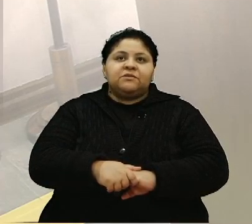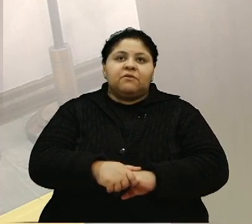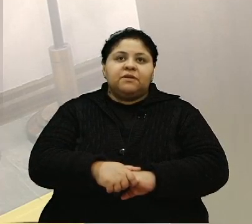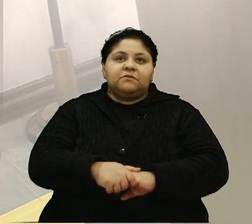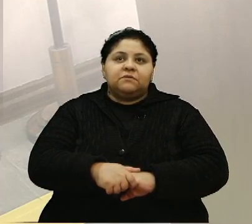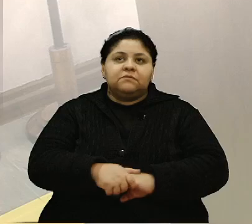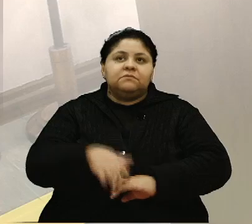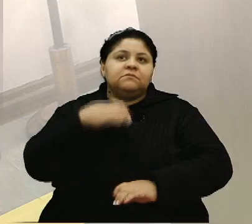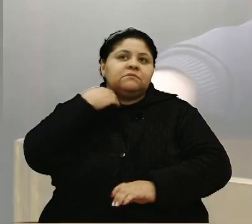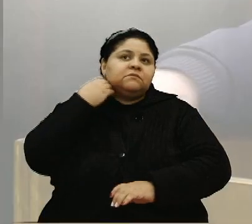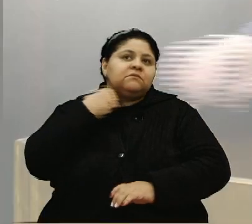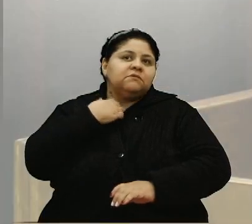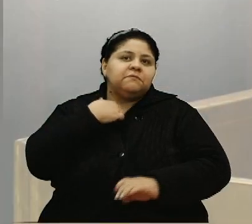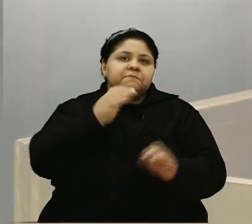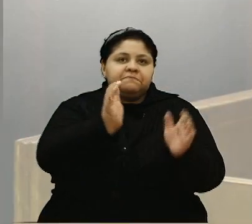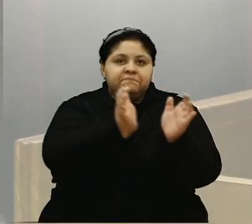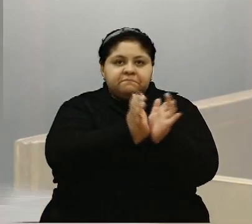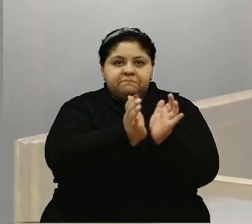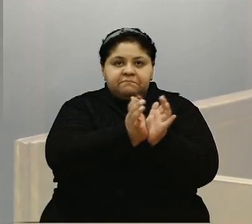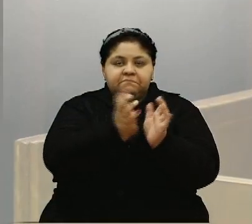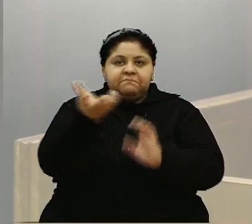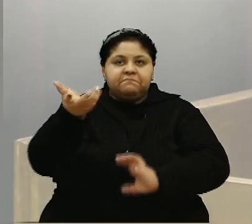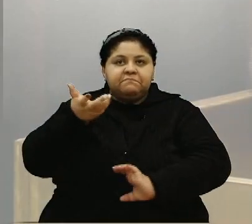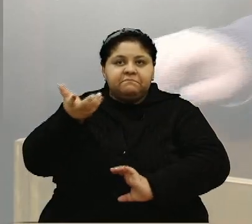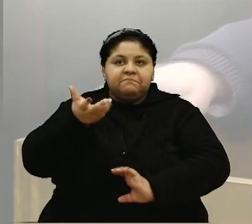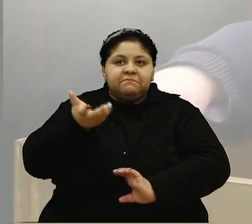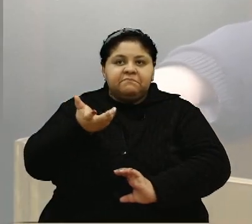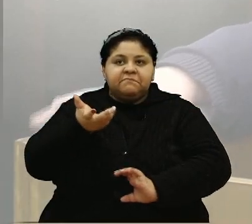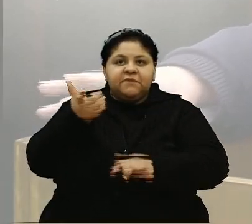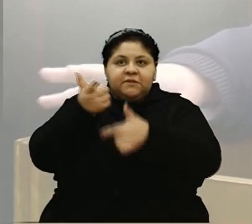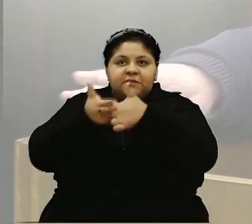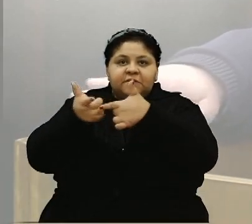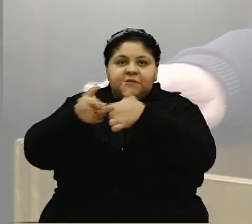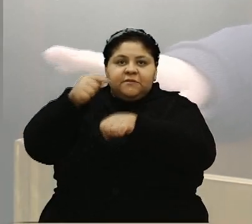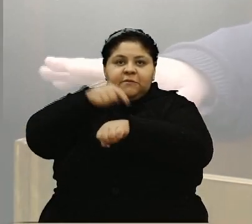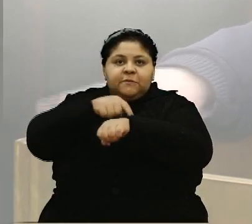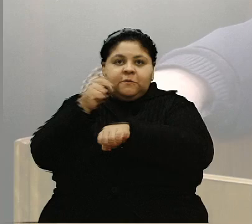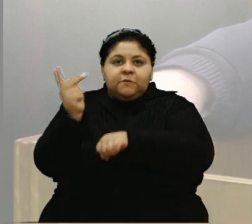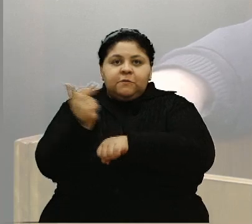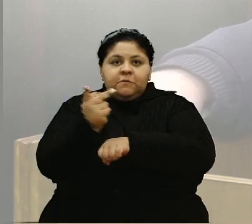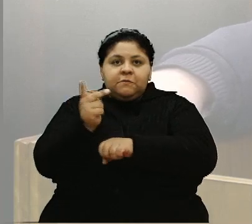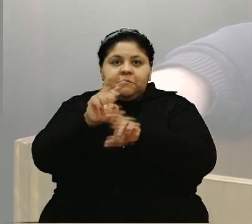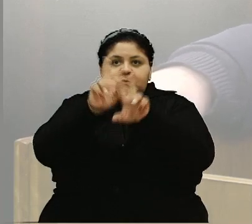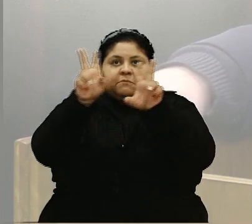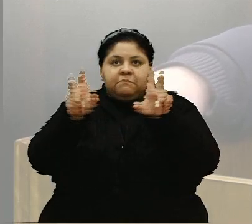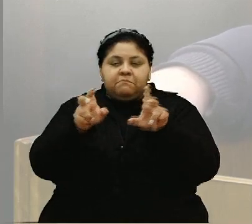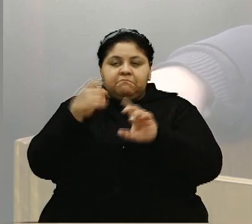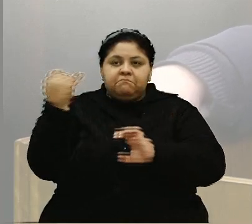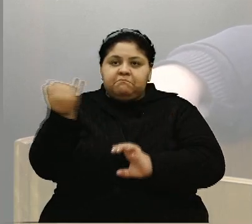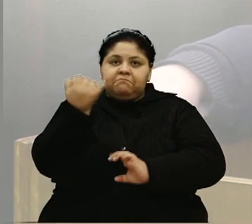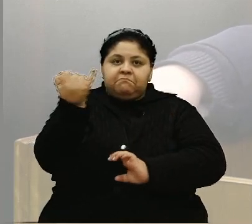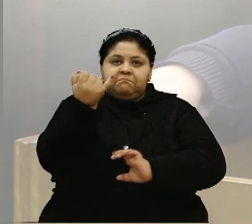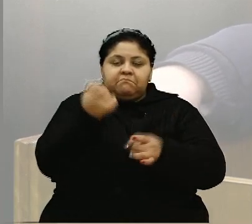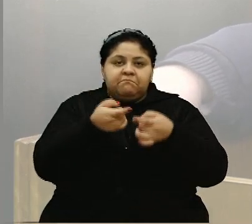Senhora presidente, caros colegas, eu quero dividir meu tempo aqui hoje em 2 assuntos antagônicos,